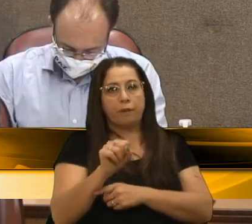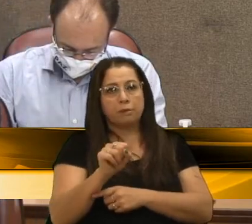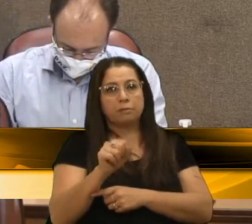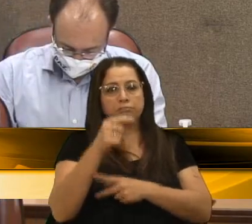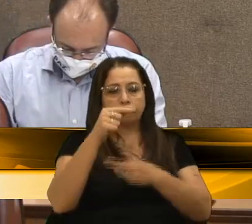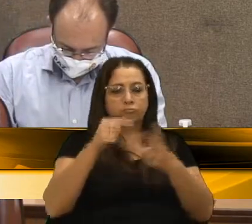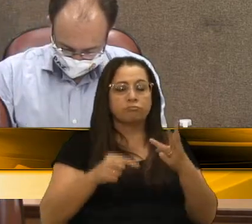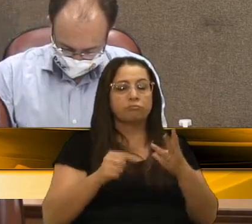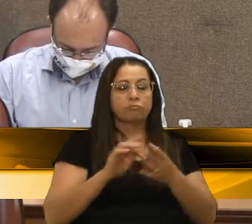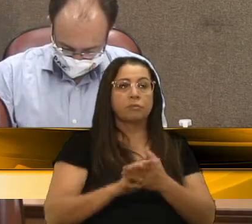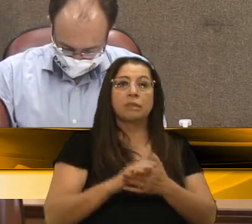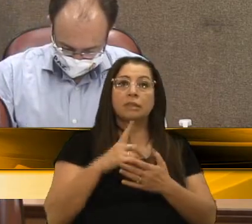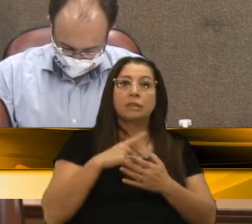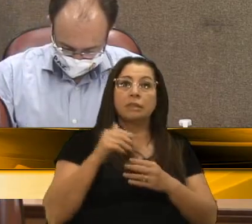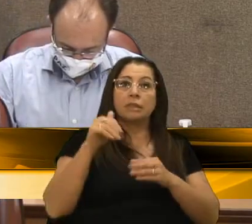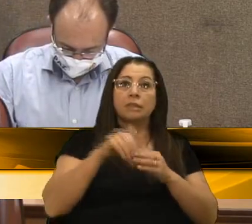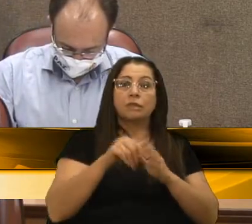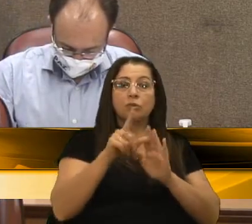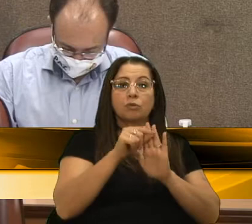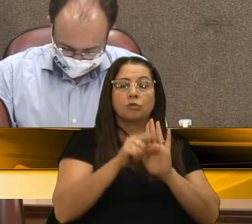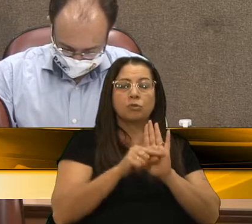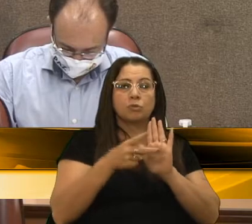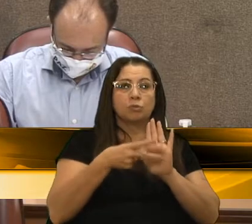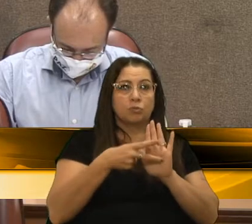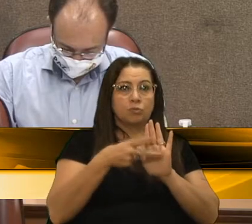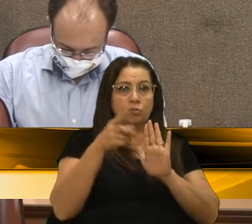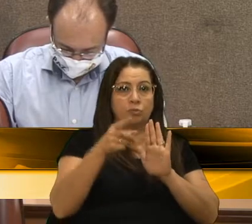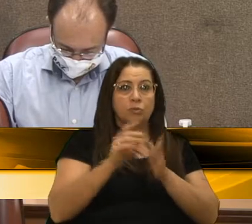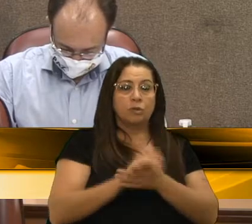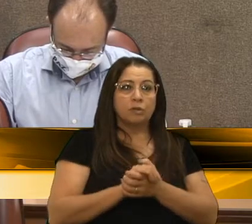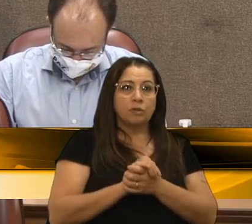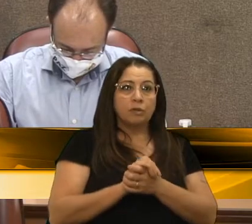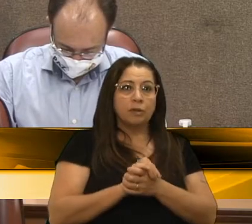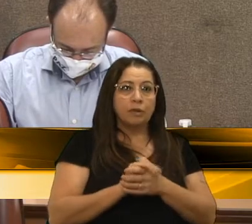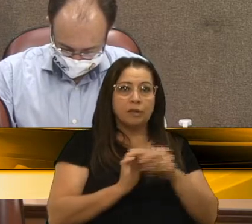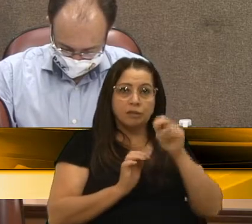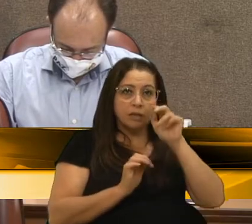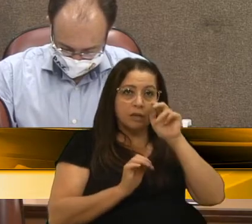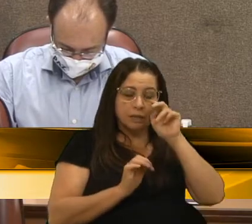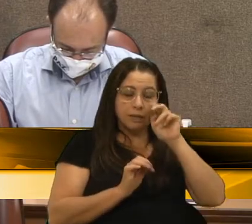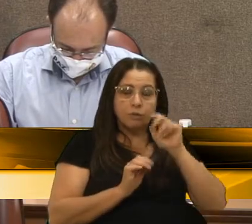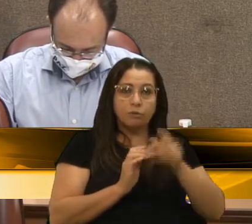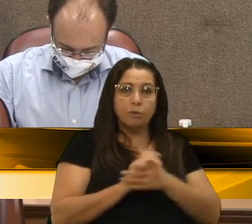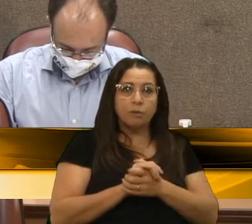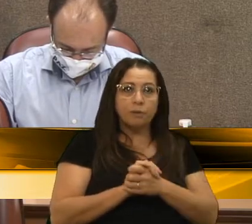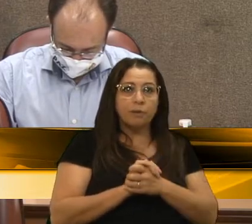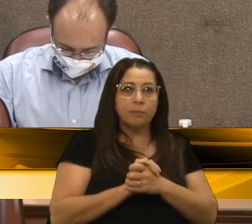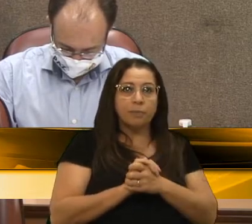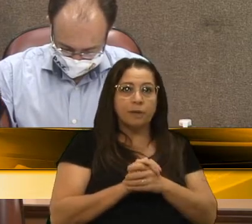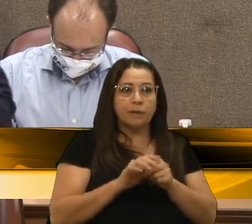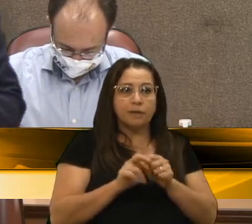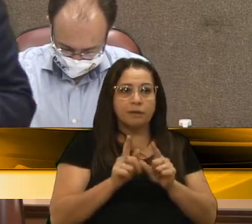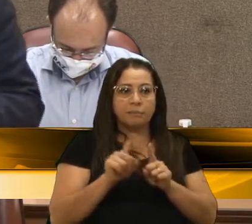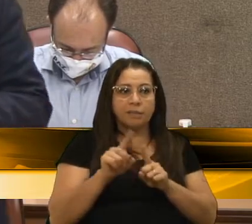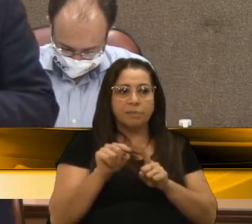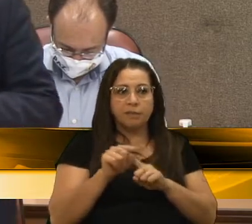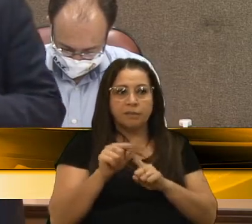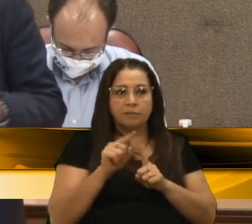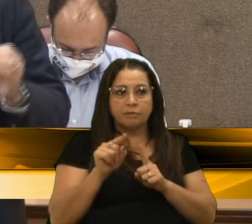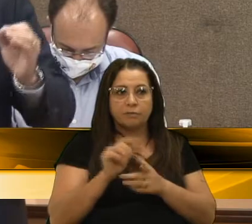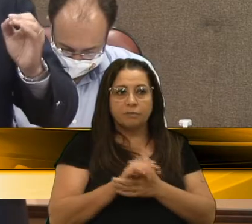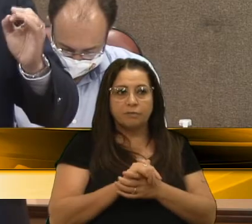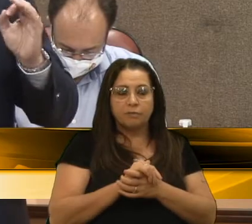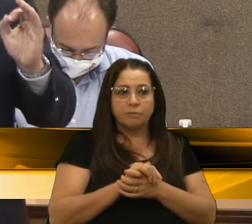ali contido no artigo 2º. Uma das situações que pauto de extrema importância também é a questão da